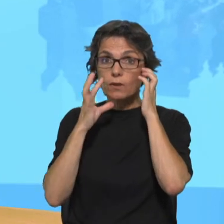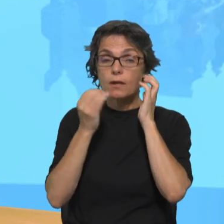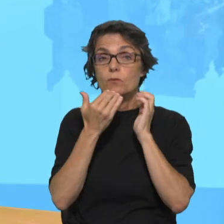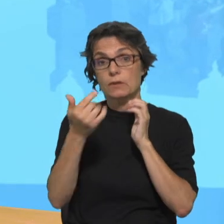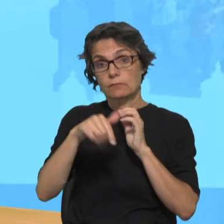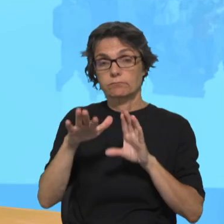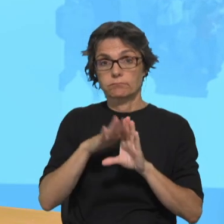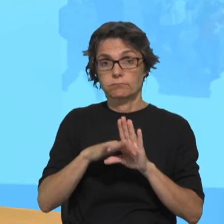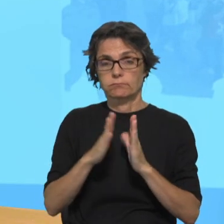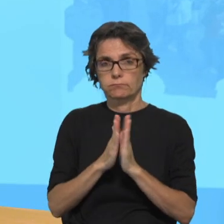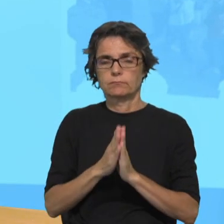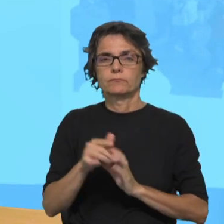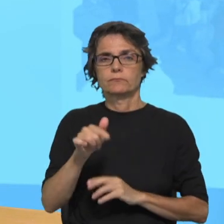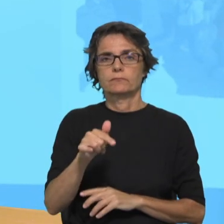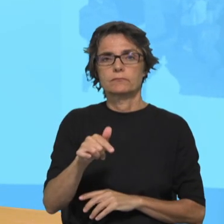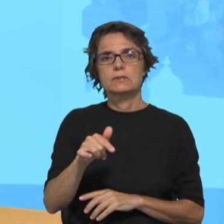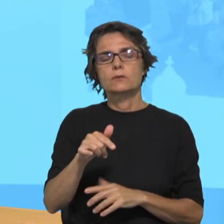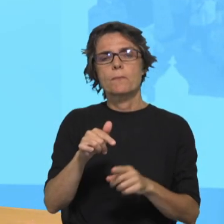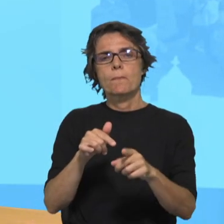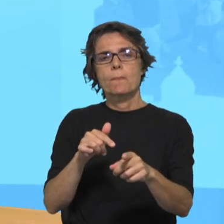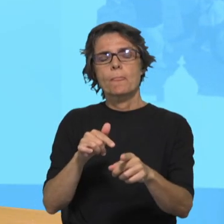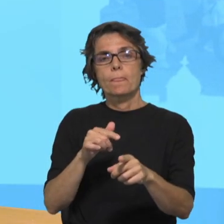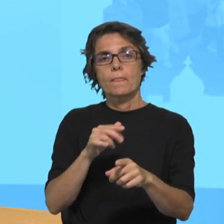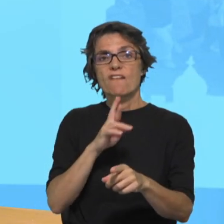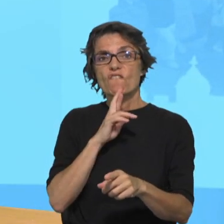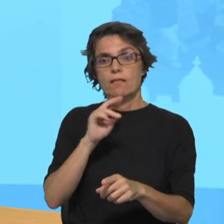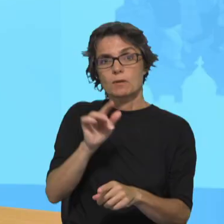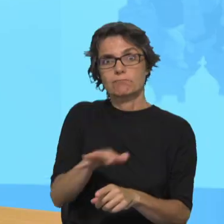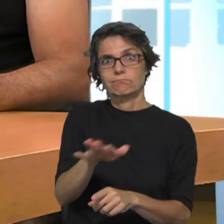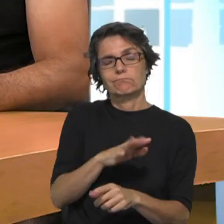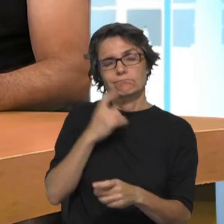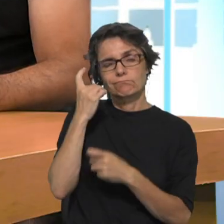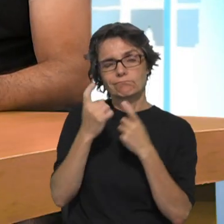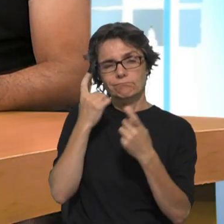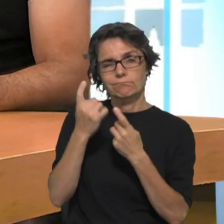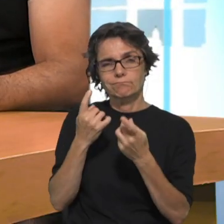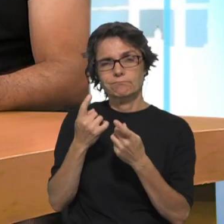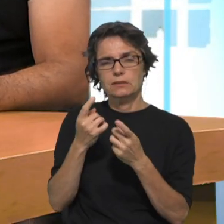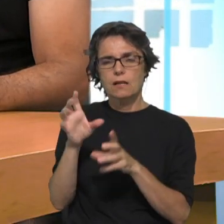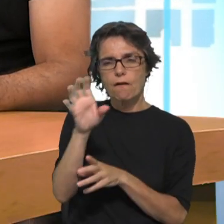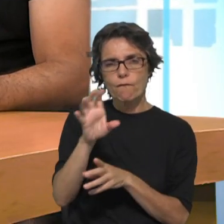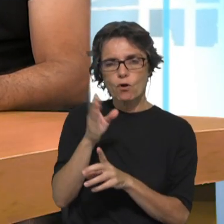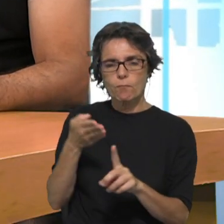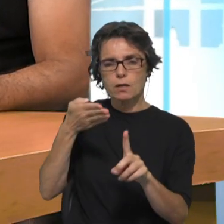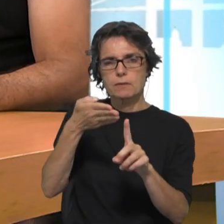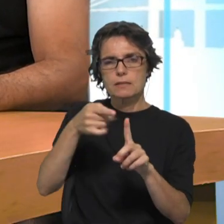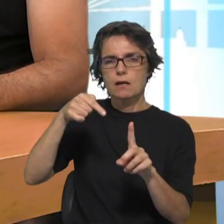estes dias esteja em Fátima a refletir sobre o caminho missionário e as formas que a missão hoje adquire.